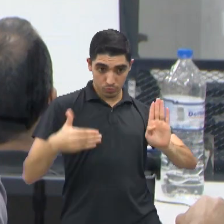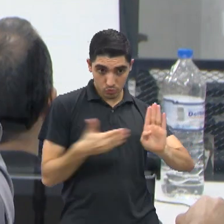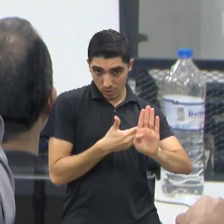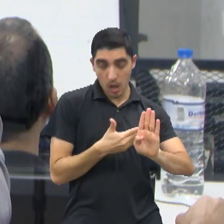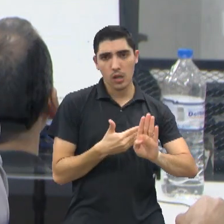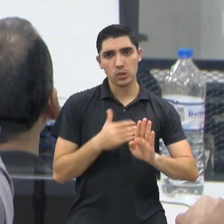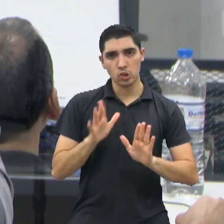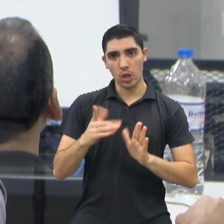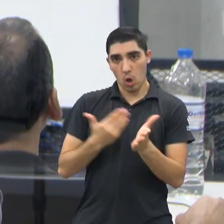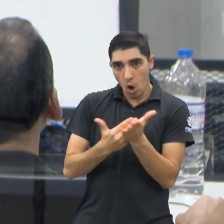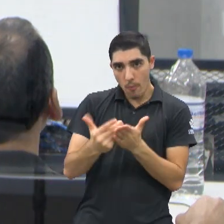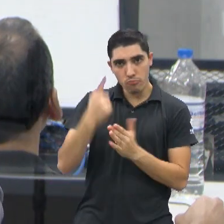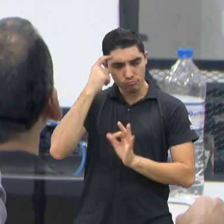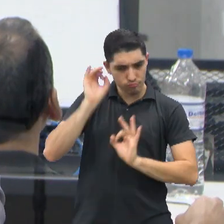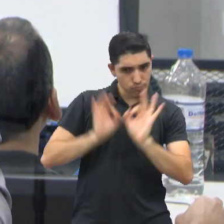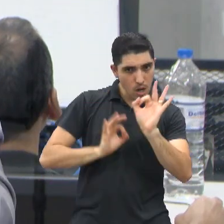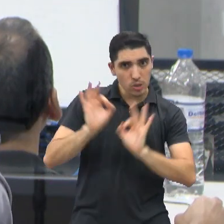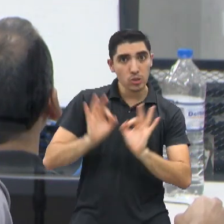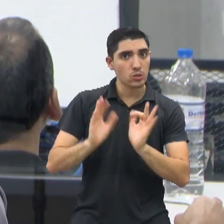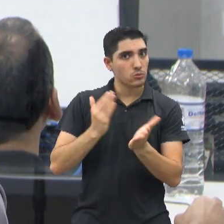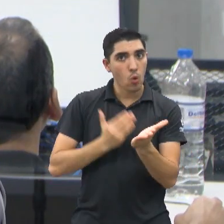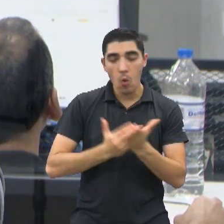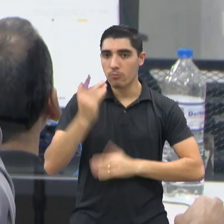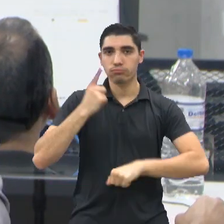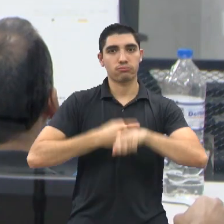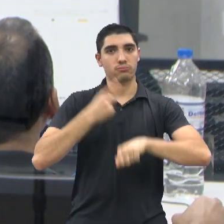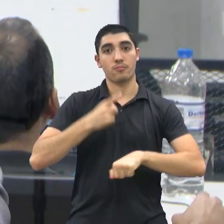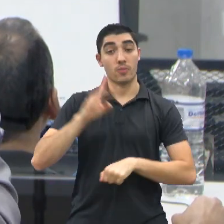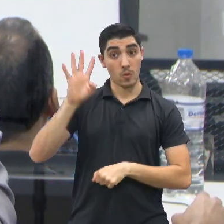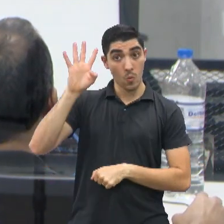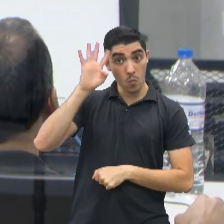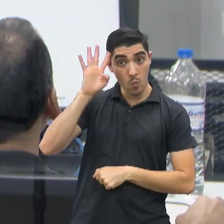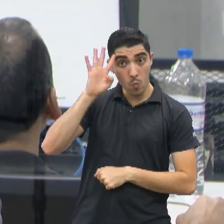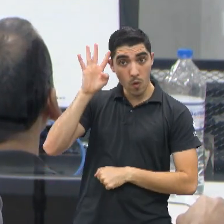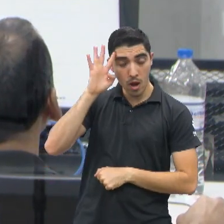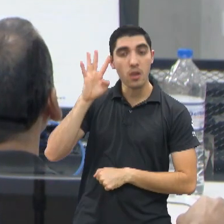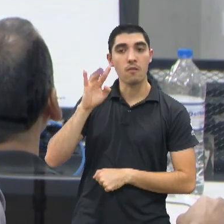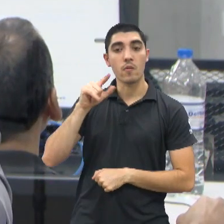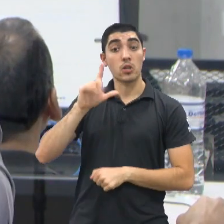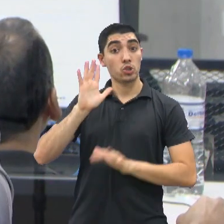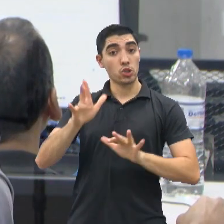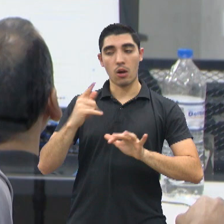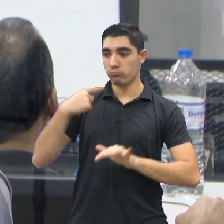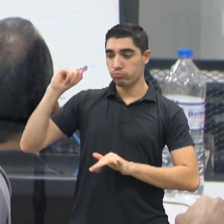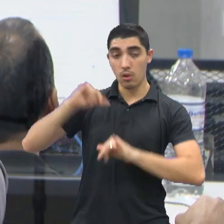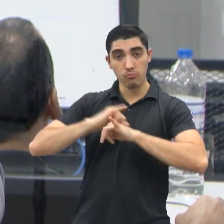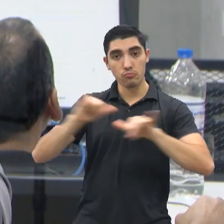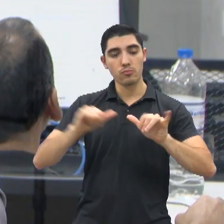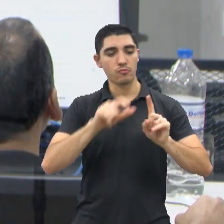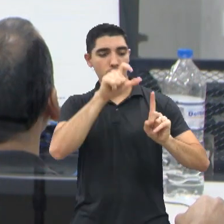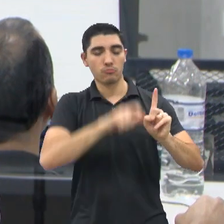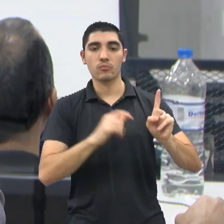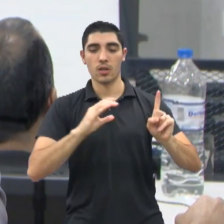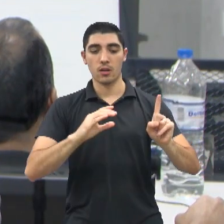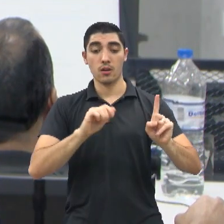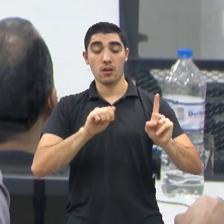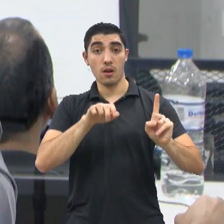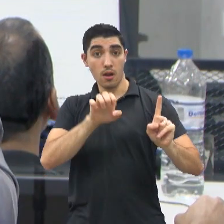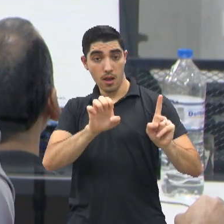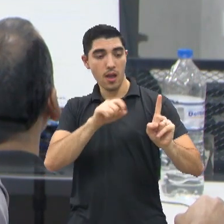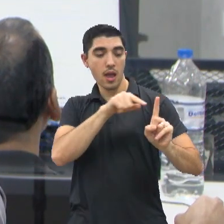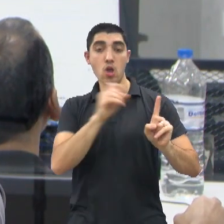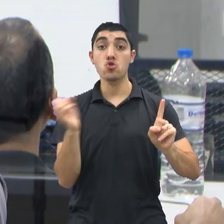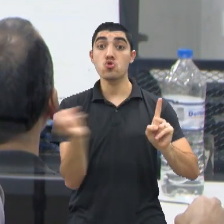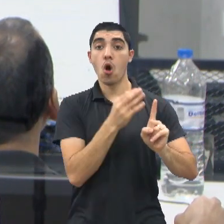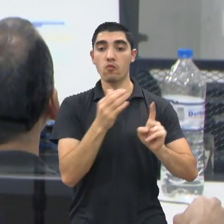temporada está a todo vapor na quarta-feira o time anunciou a contratação de caé Cunha como novo auxiliar